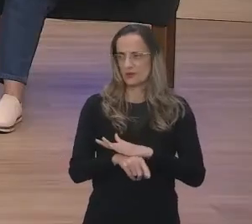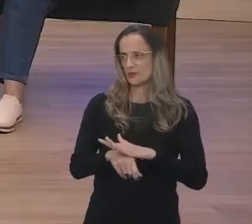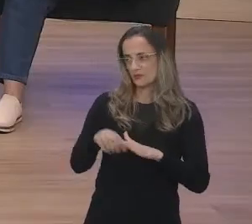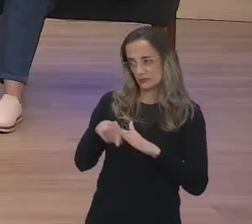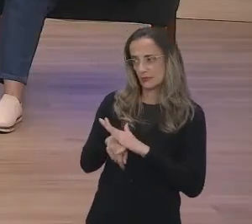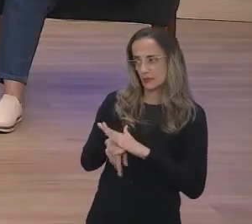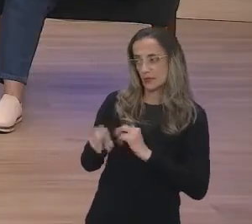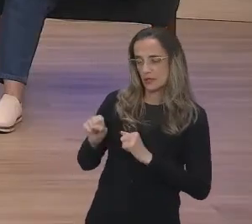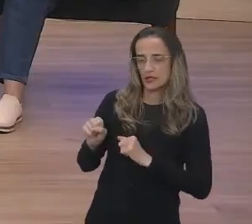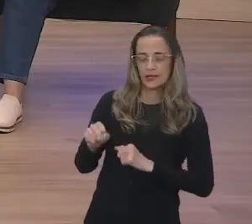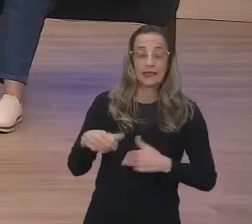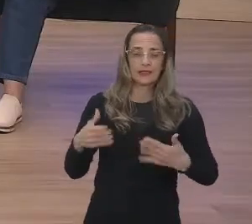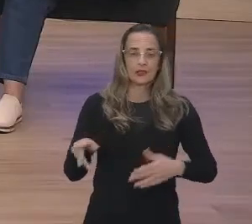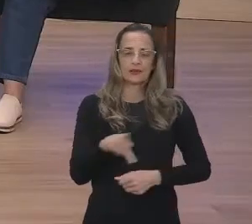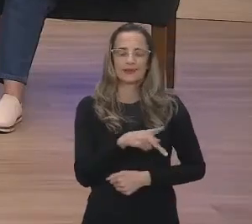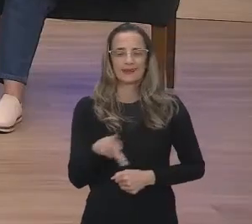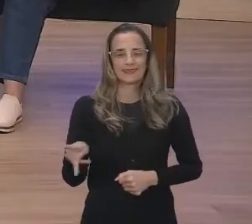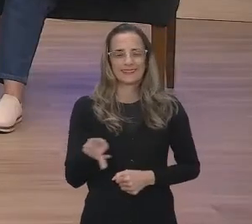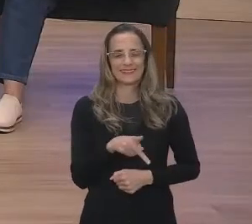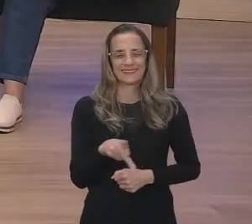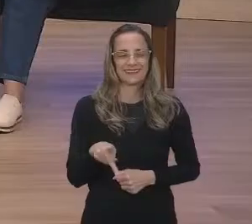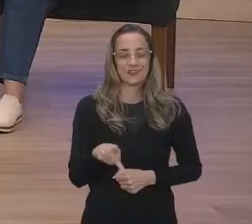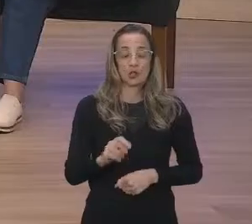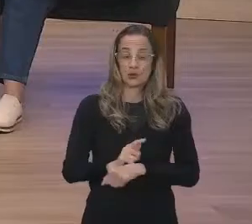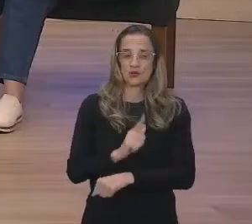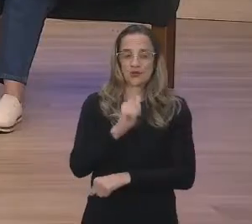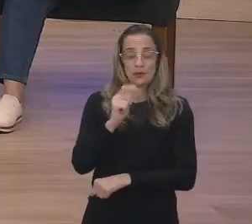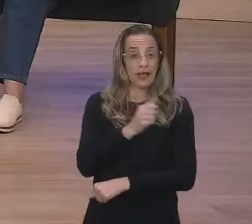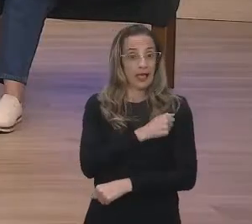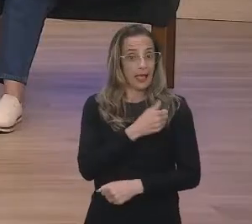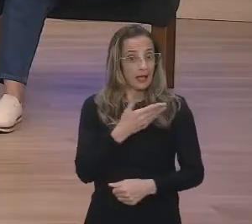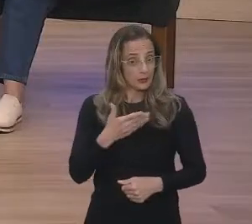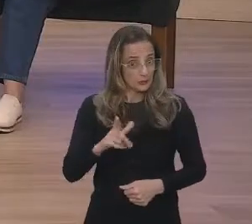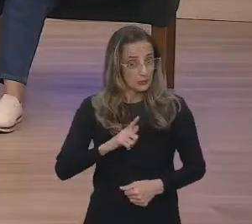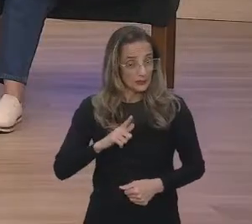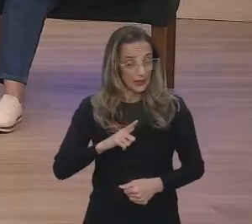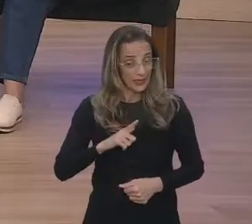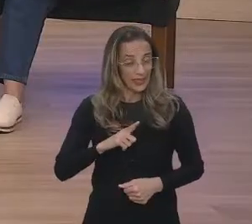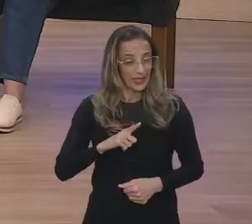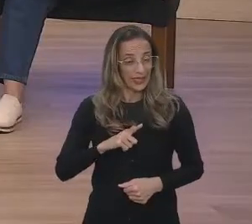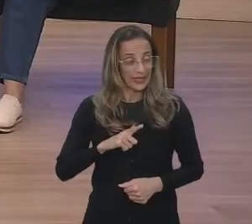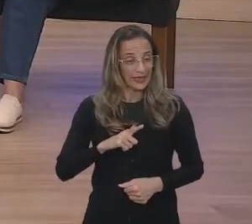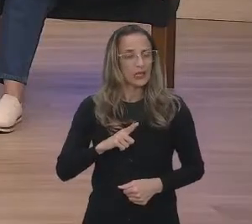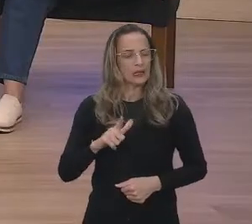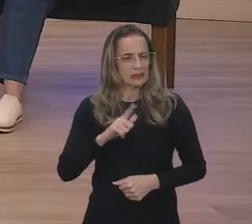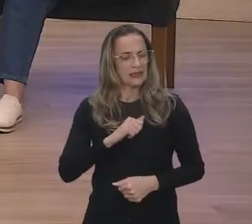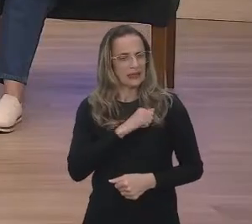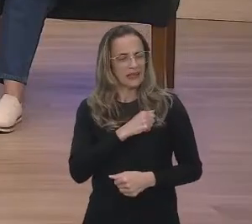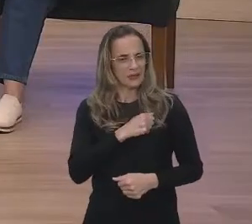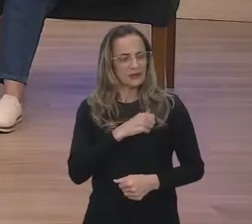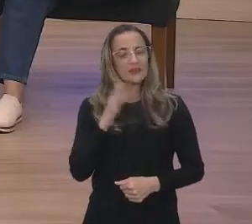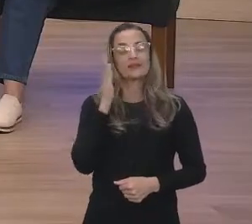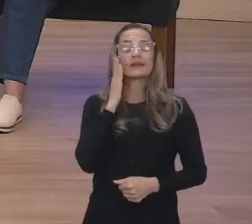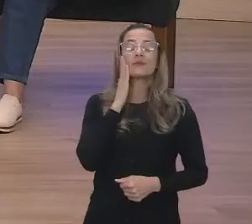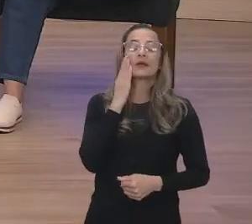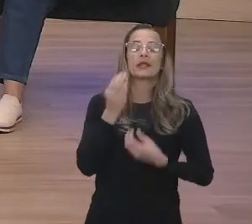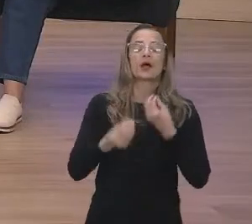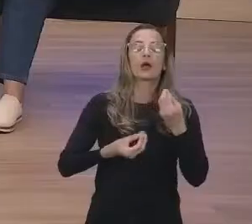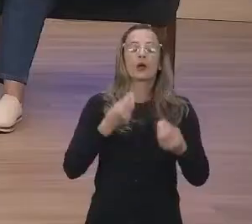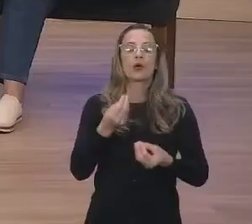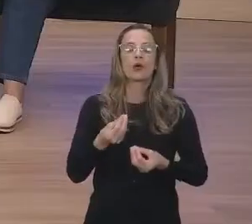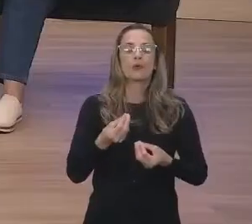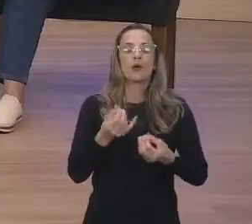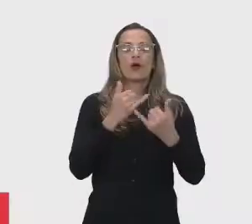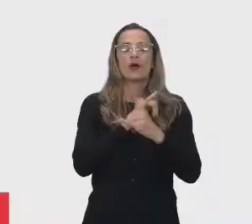fazer. Então aí, ó, professor, professora, gestor, alunos, caso tenham, né? Alguns alunos aí, saberia onde procurar